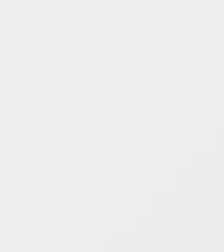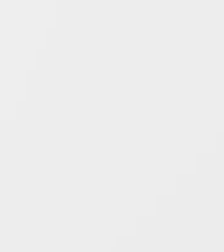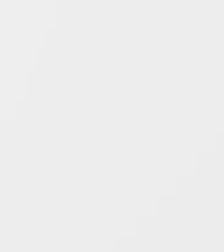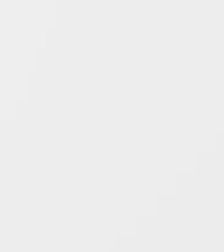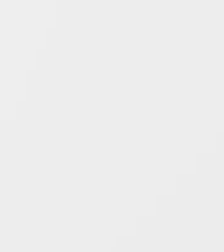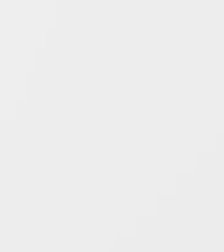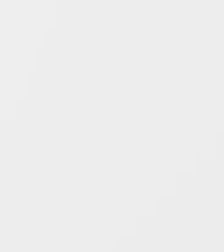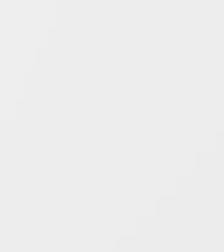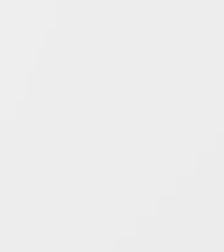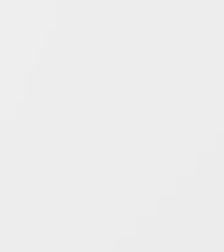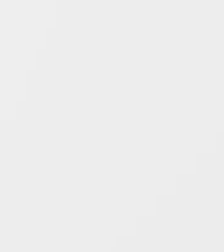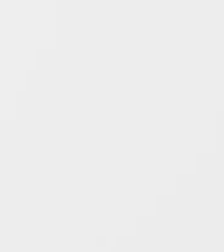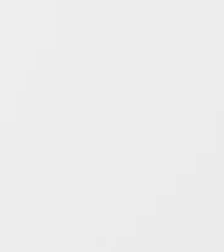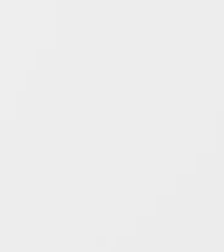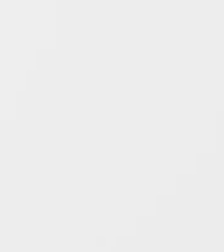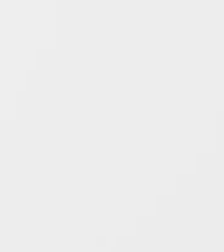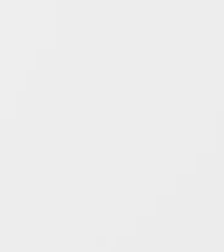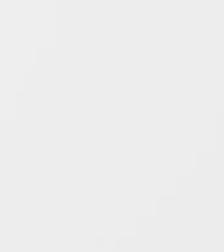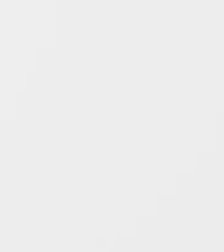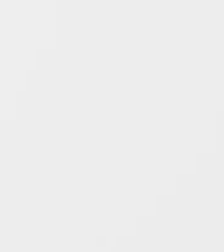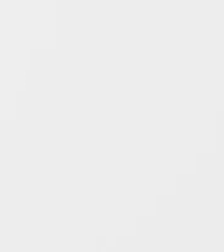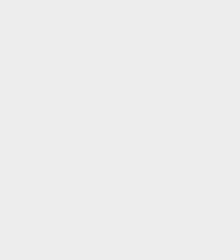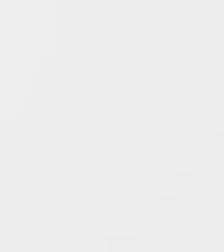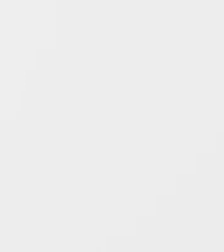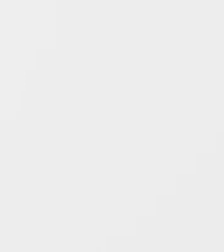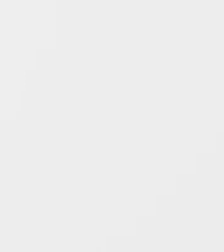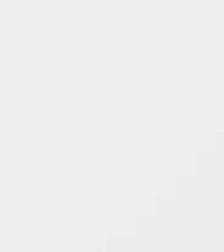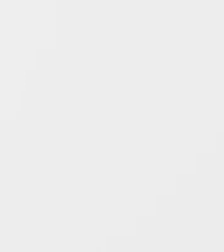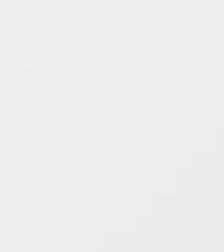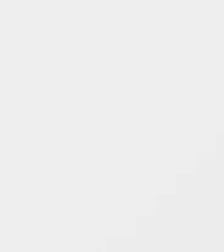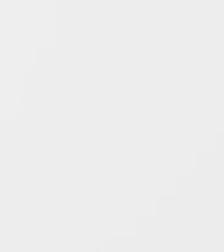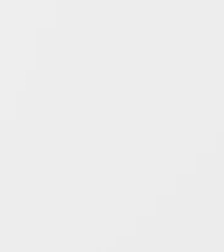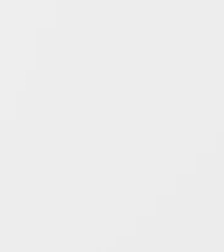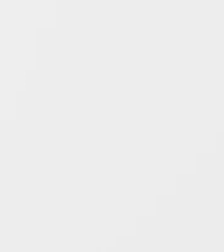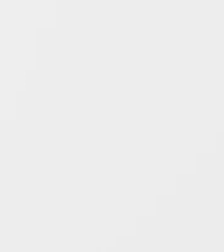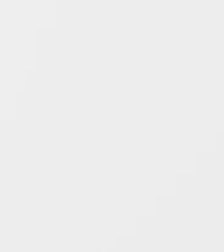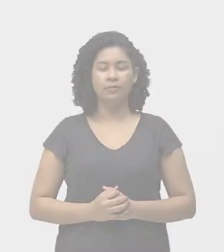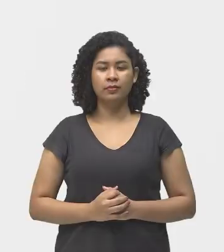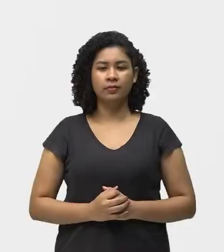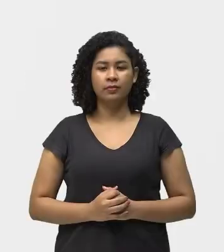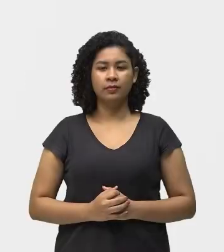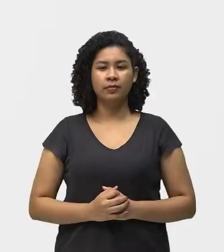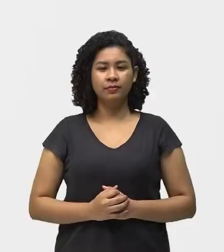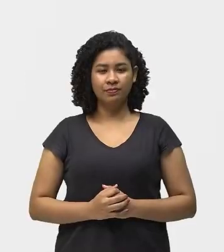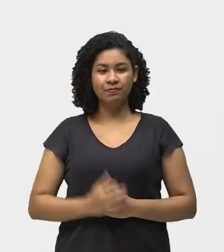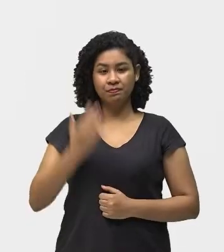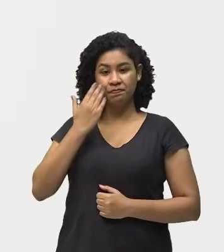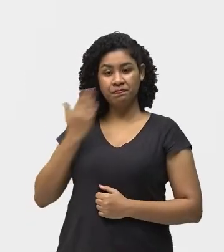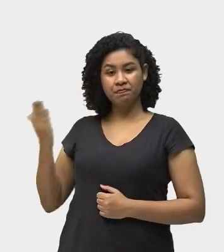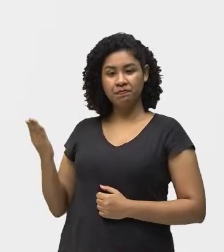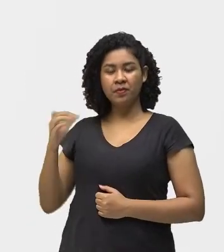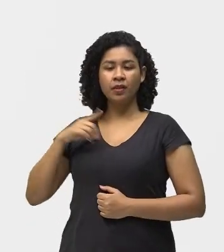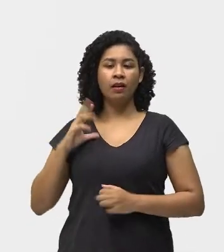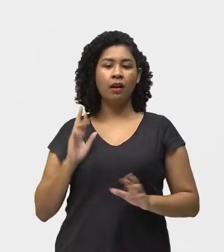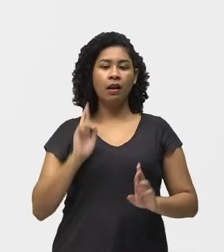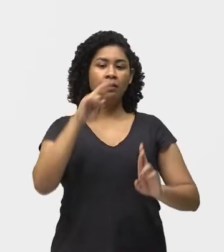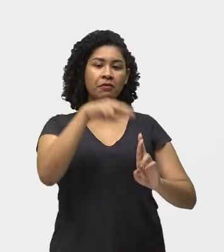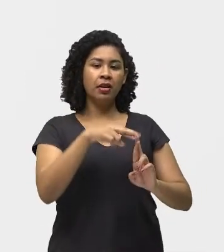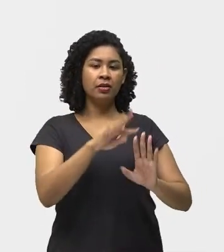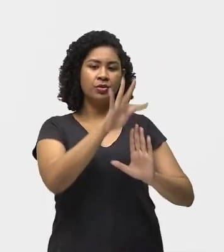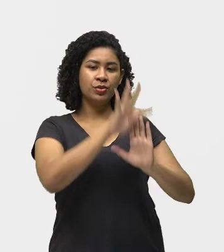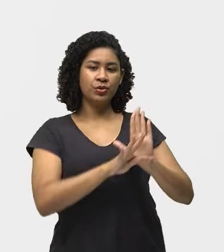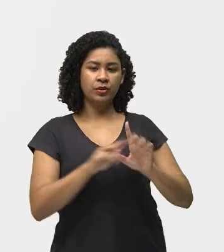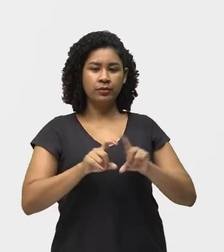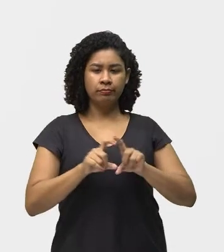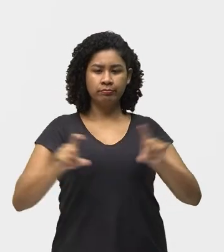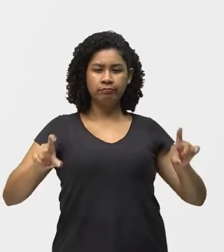game development area, for instance. E aí você tem a fonte do texto, né, com o texto adaptado, né, para a nossa